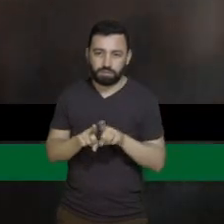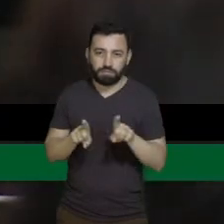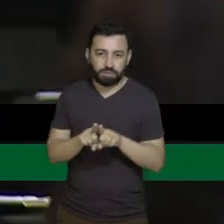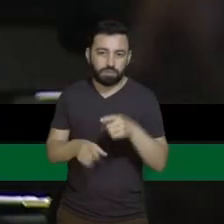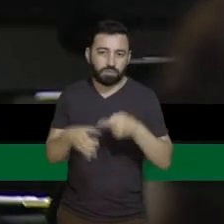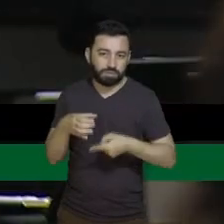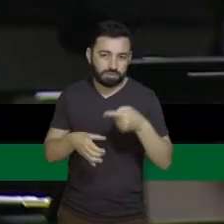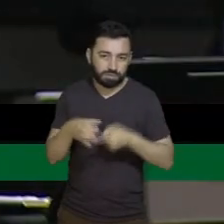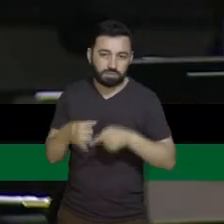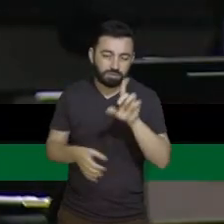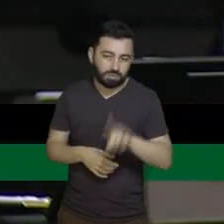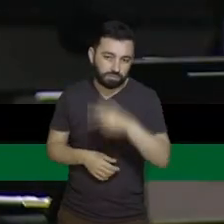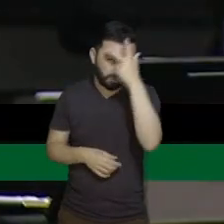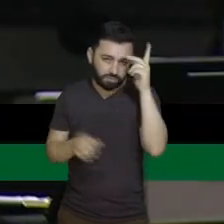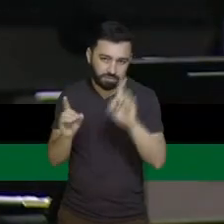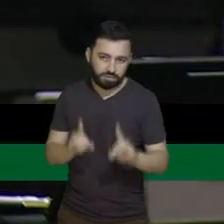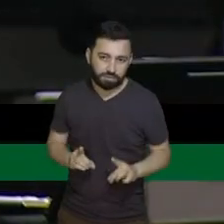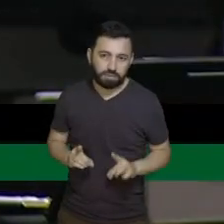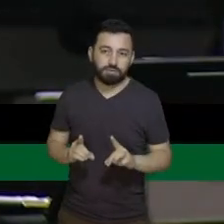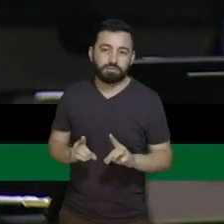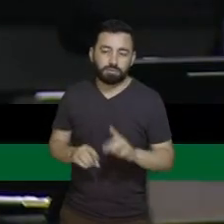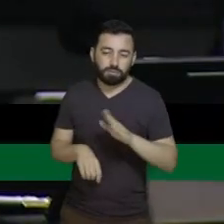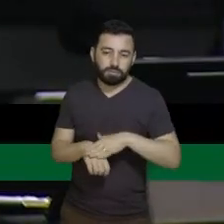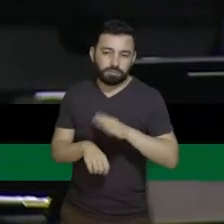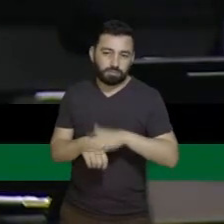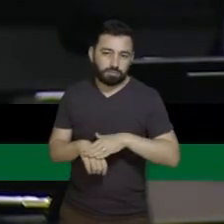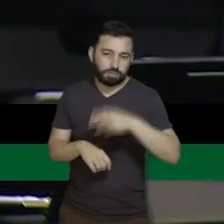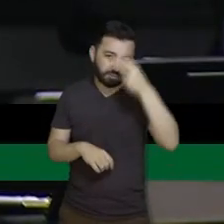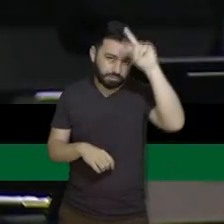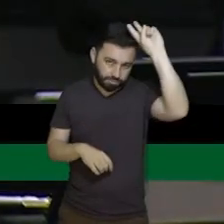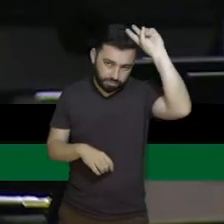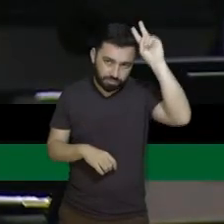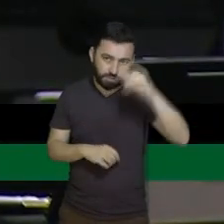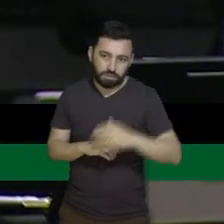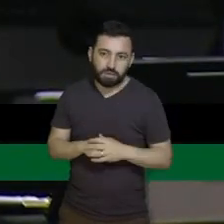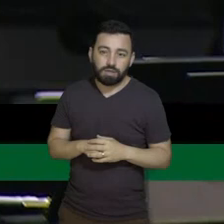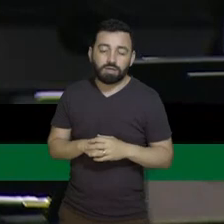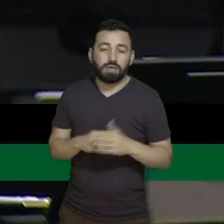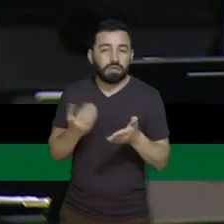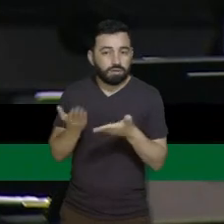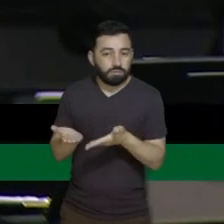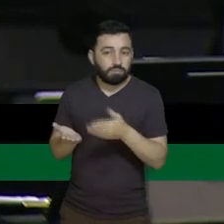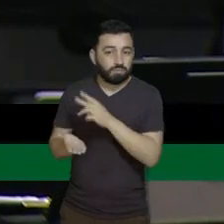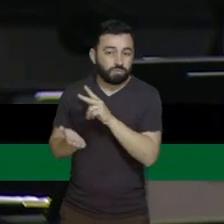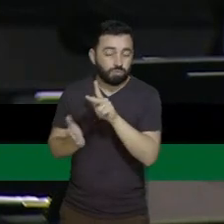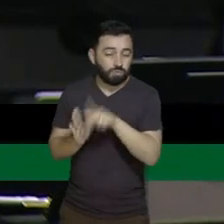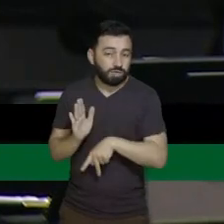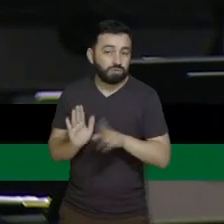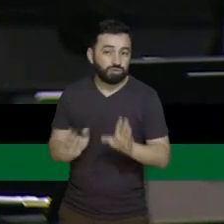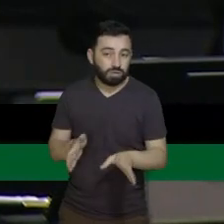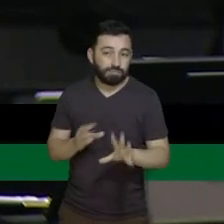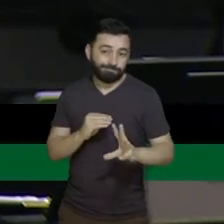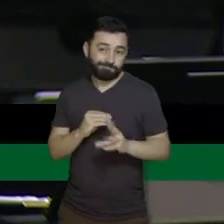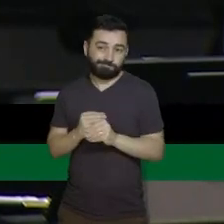dos Direitos da Pessoa com Deficiência, relator deputado Dr. Vicente Caro Preso. A esse projeto foi apensado o PL